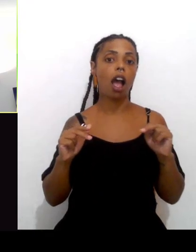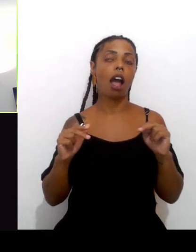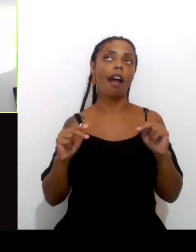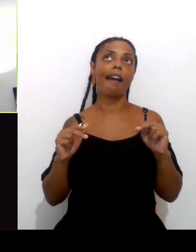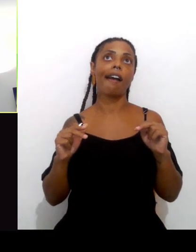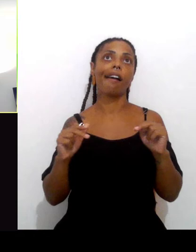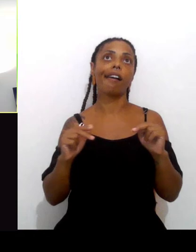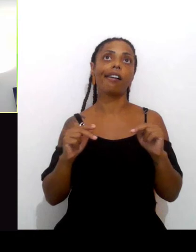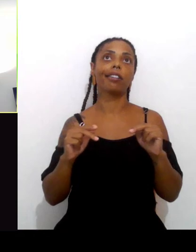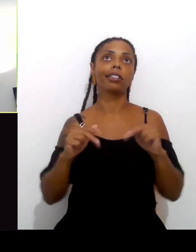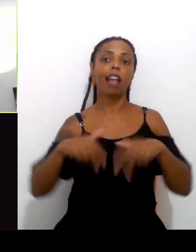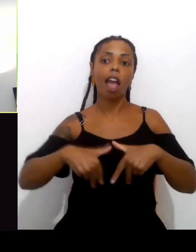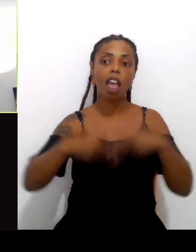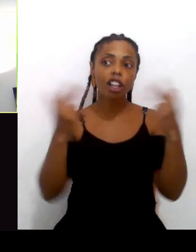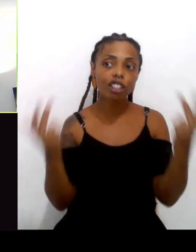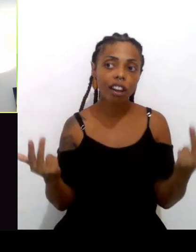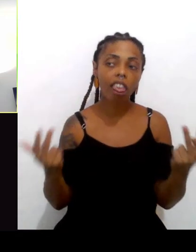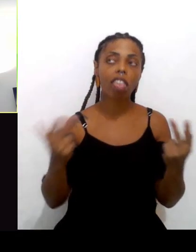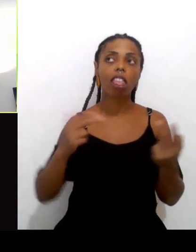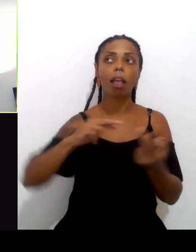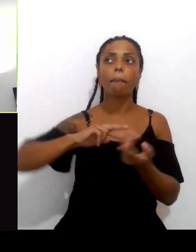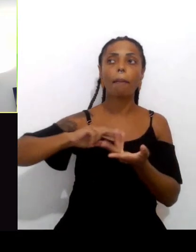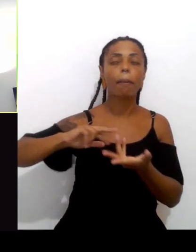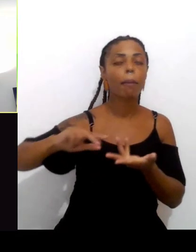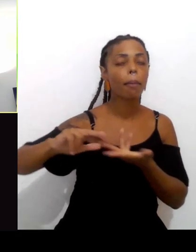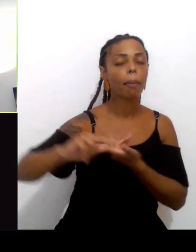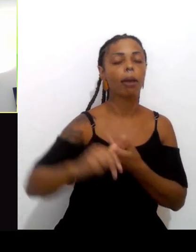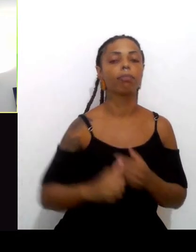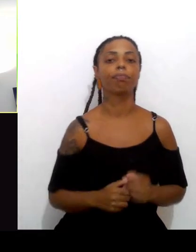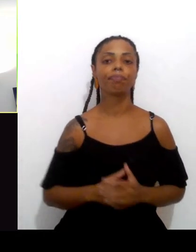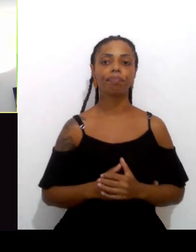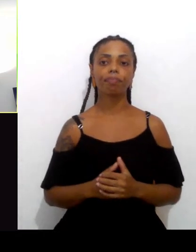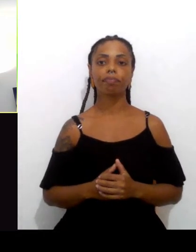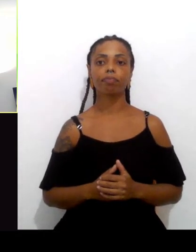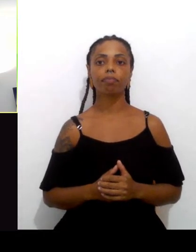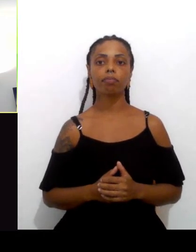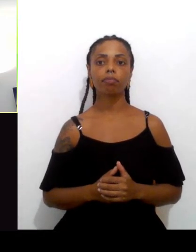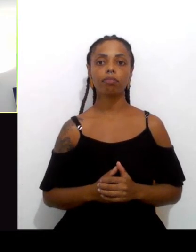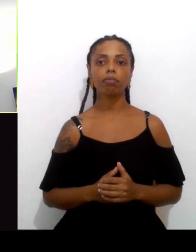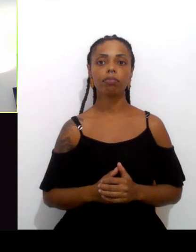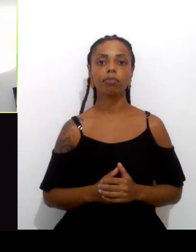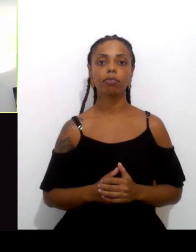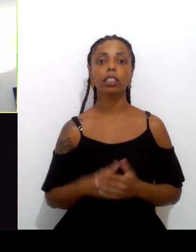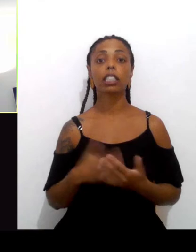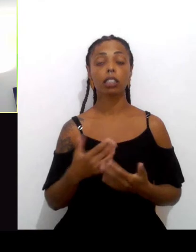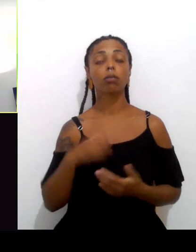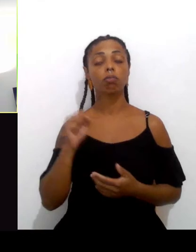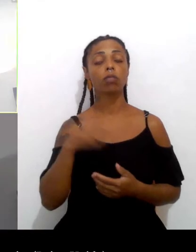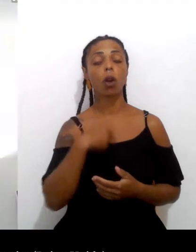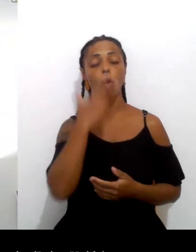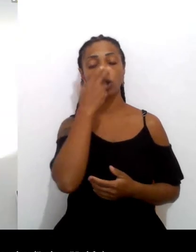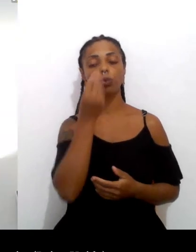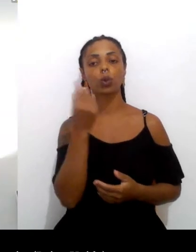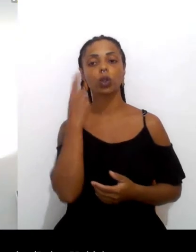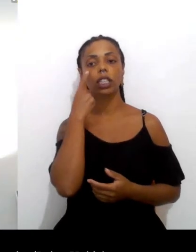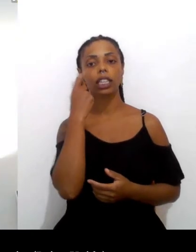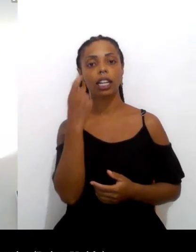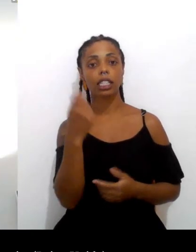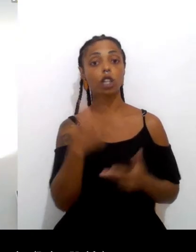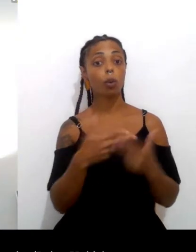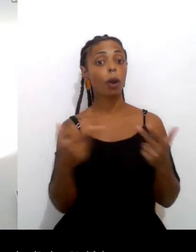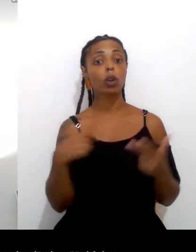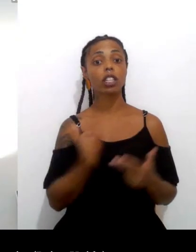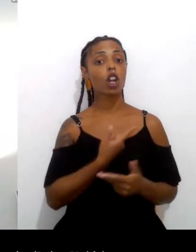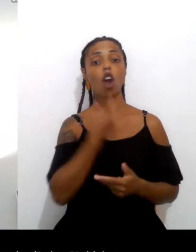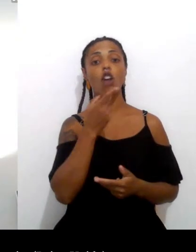étnicas e assim por diante eu sim acho que isso é muito interessante e algo do qual nós não falamos